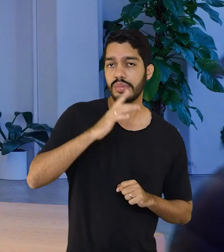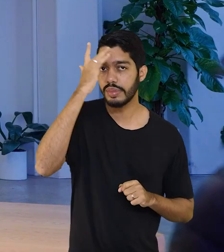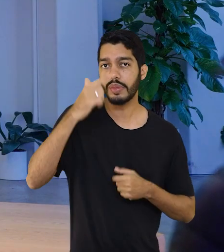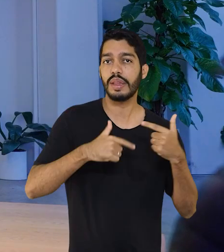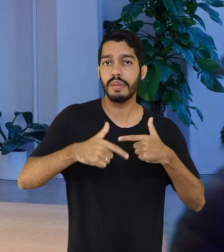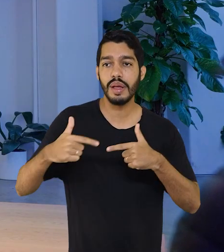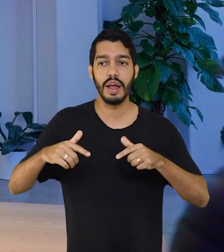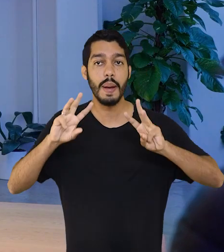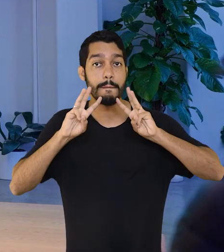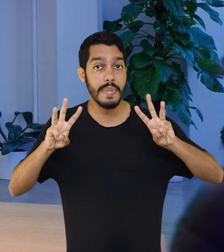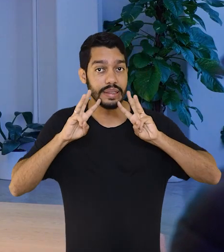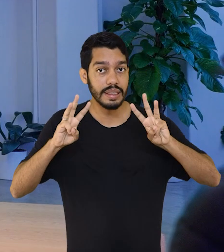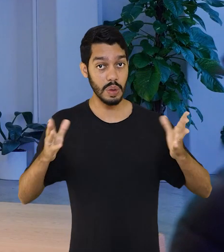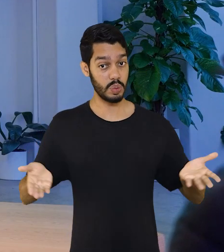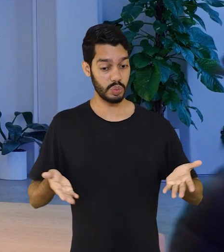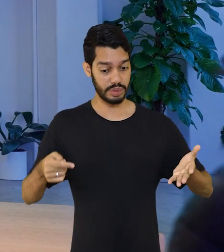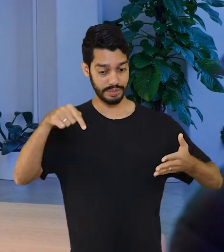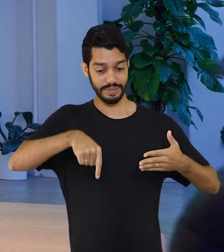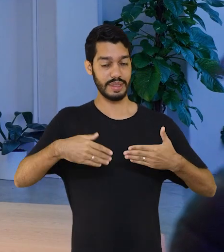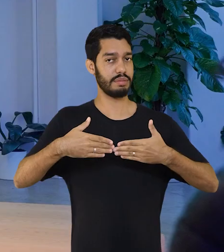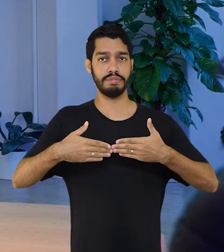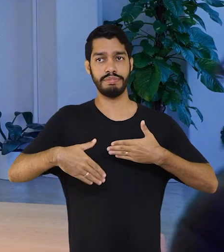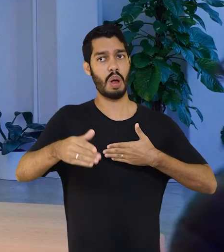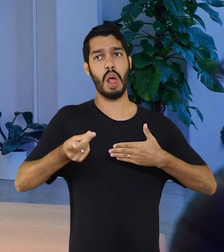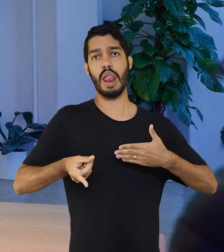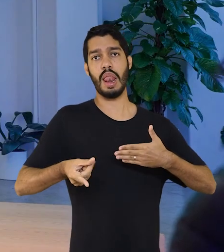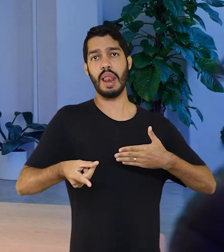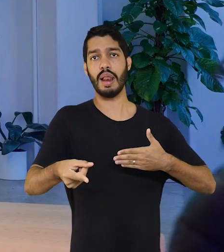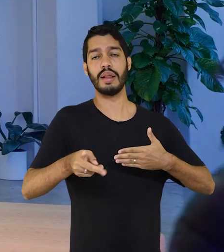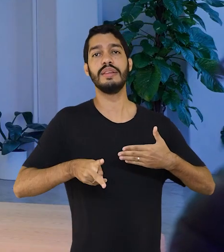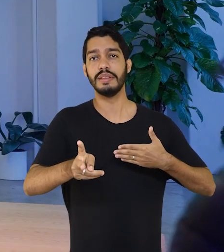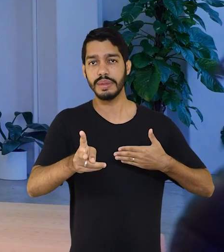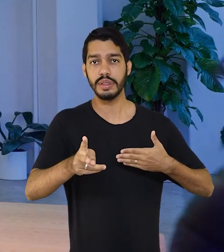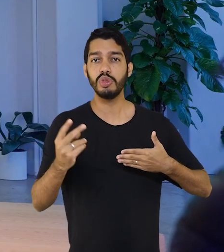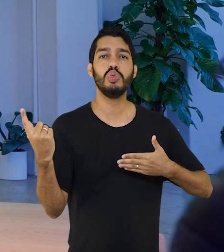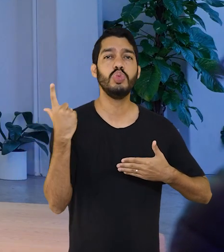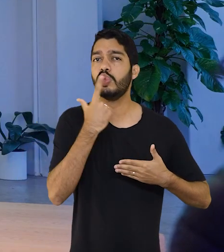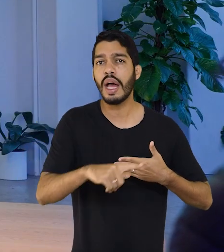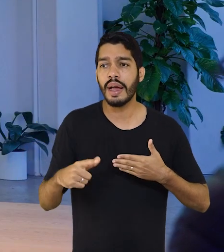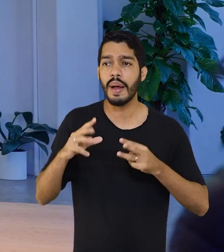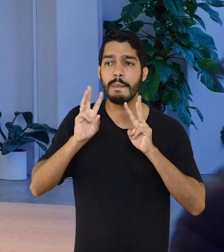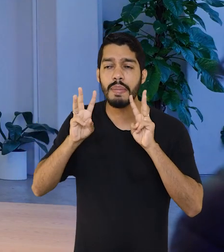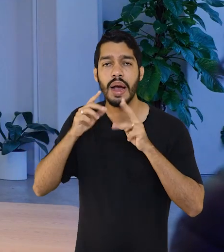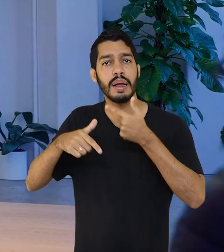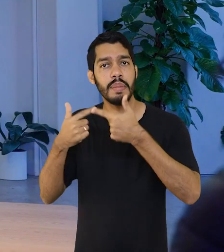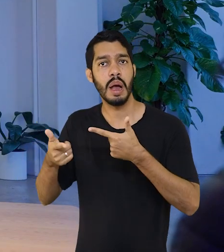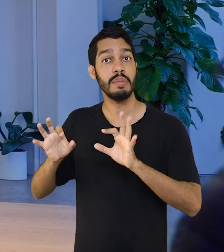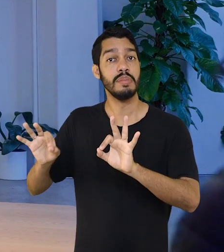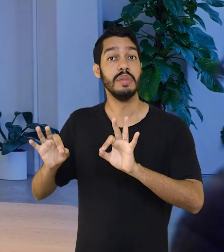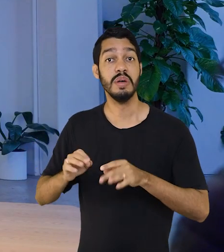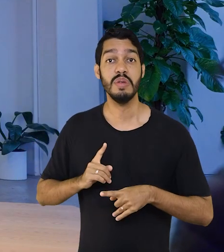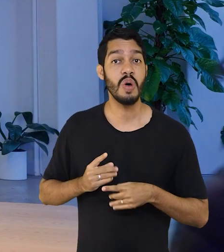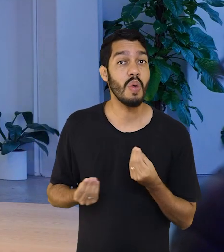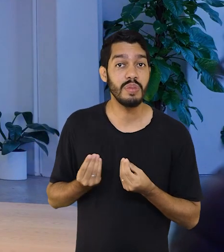mundo que trabalha com marketing no mundo de hoje, daqui para frente, daqui para sempre, só vai conseguir fazer isso com